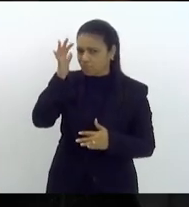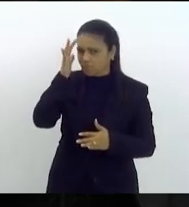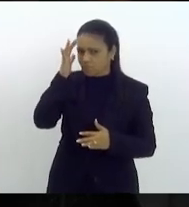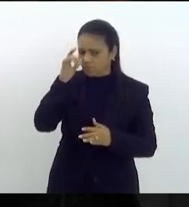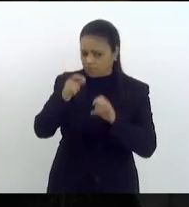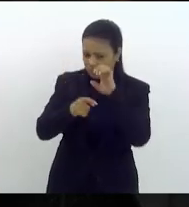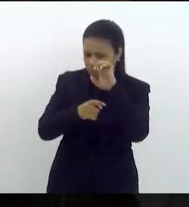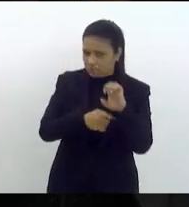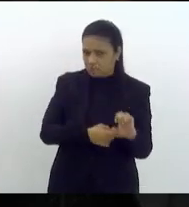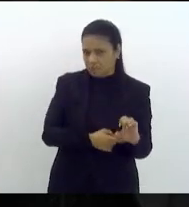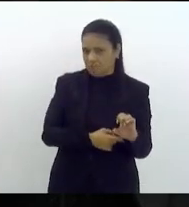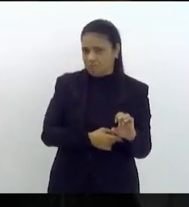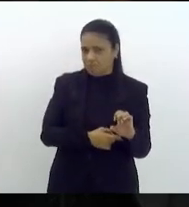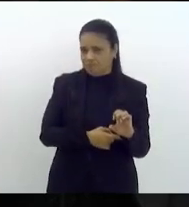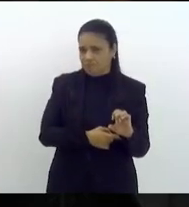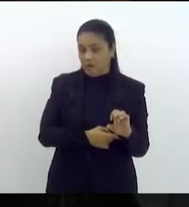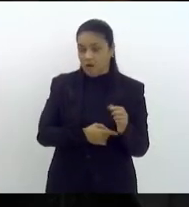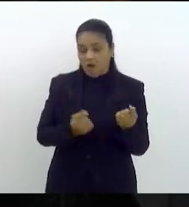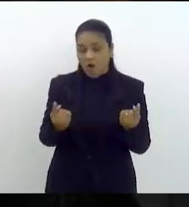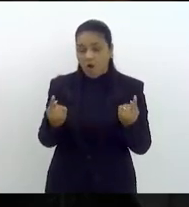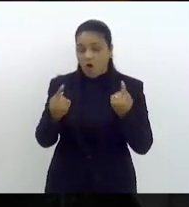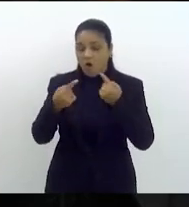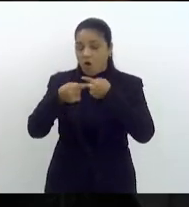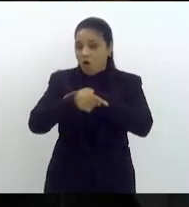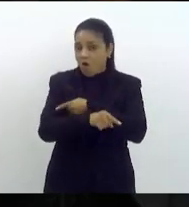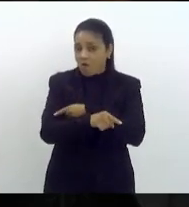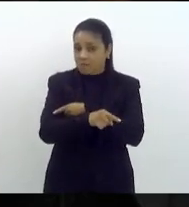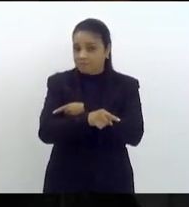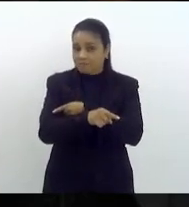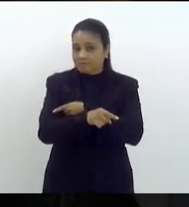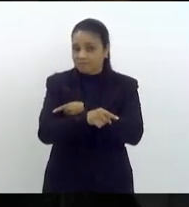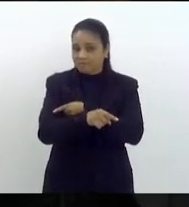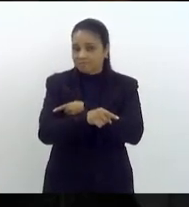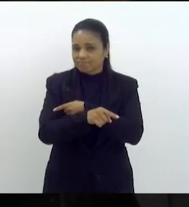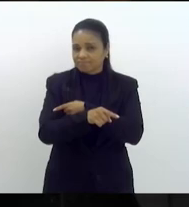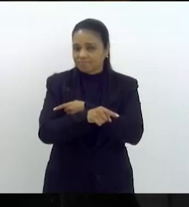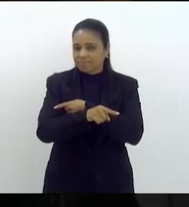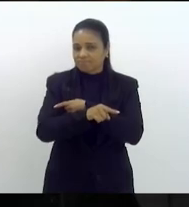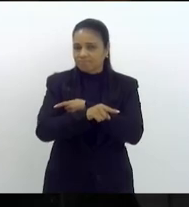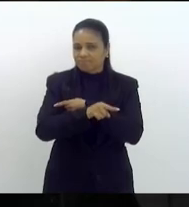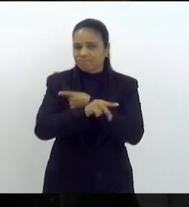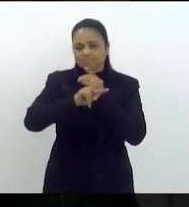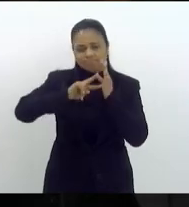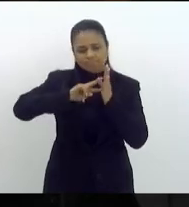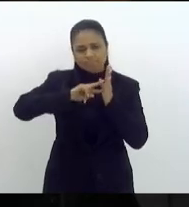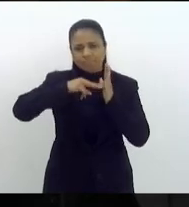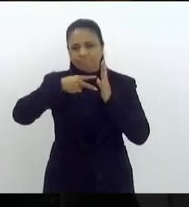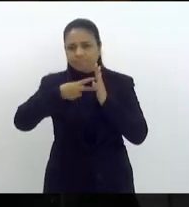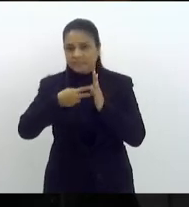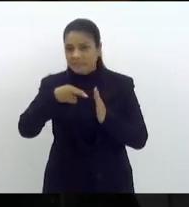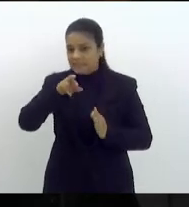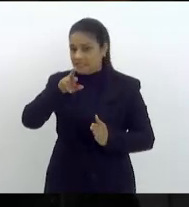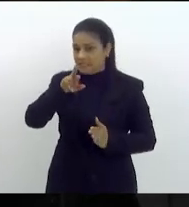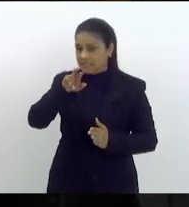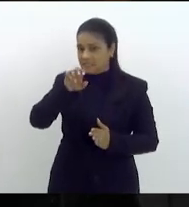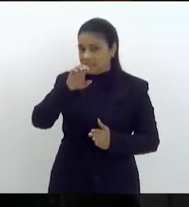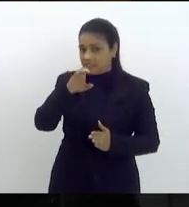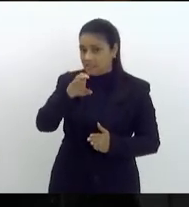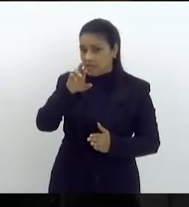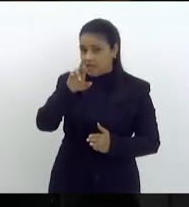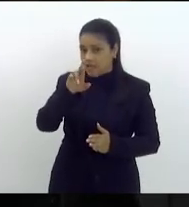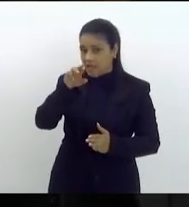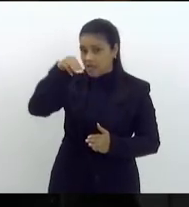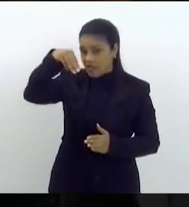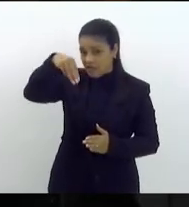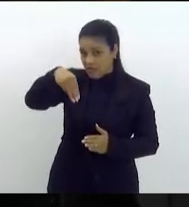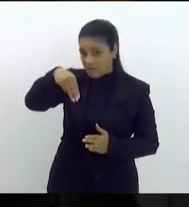esquerda ao contrário parcela significativa dos crms do Brasil São